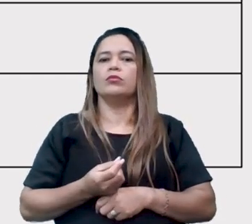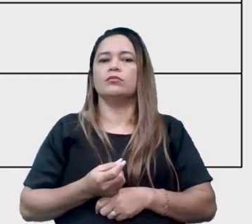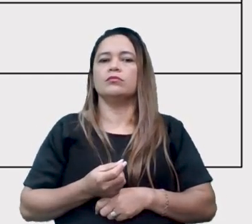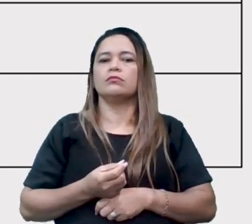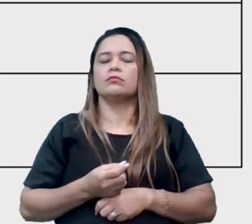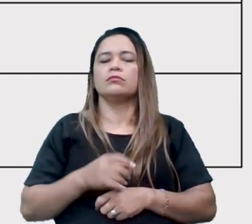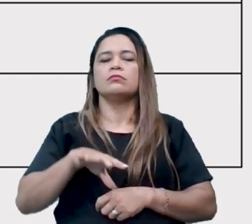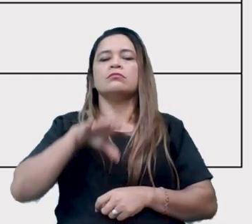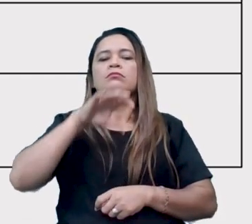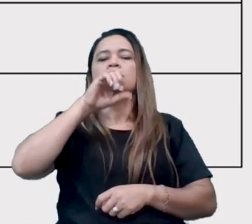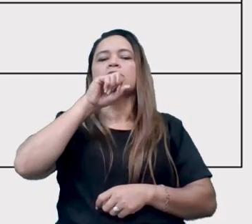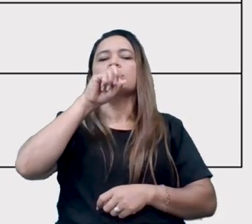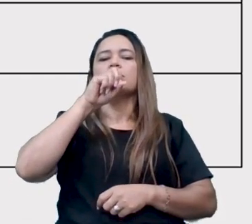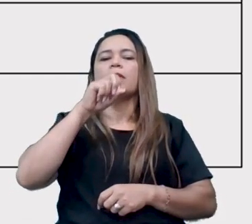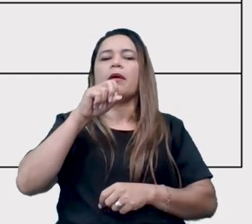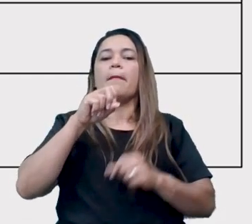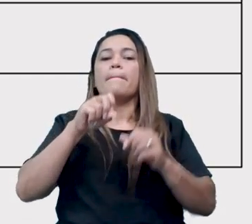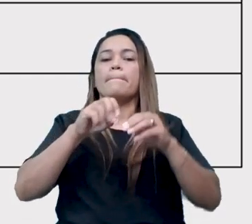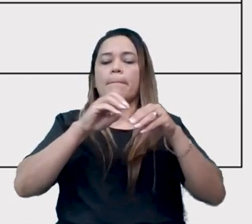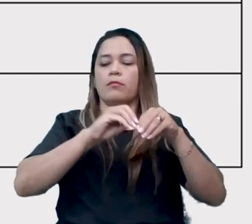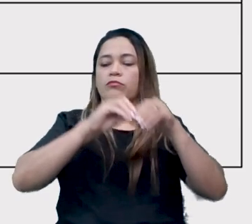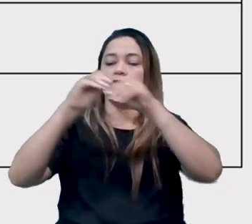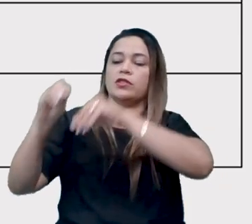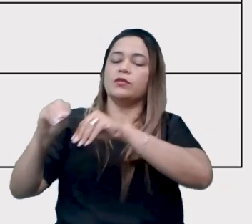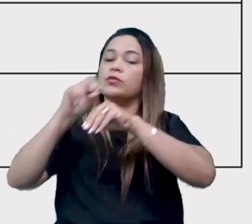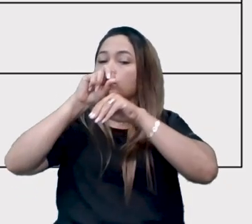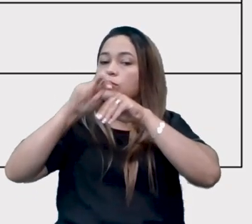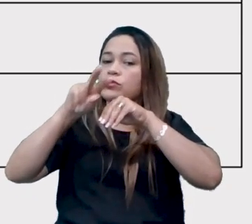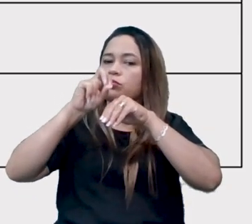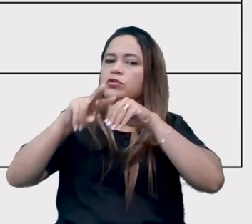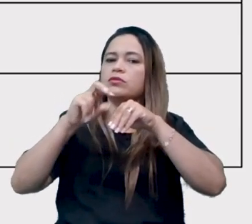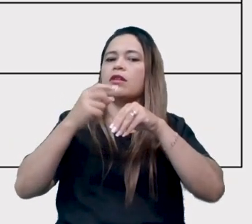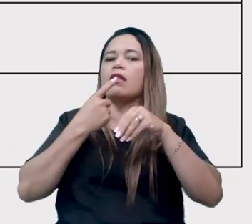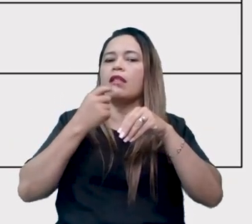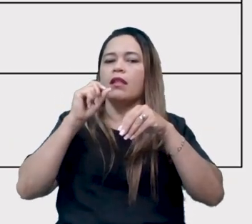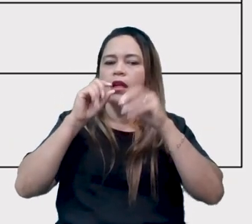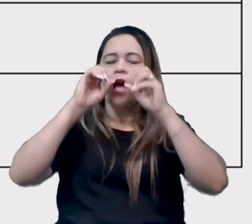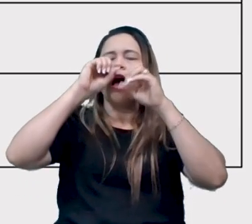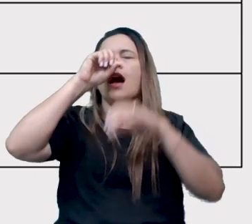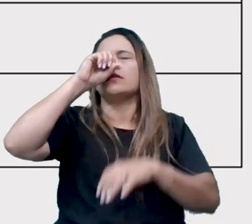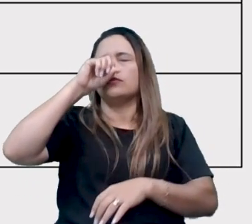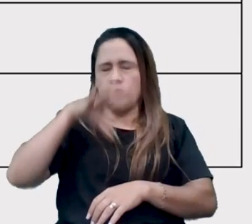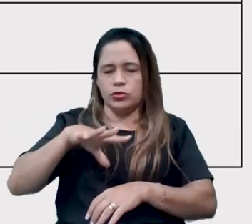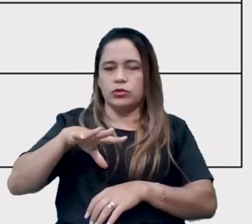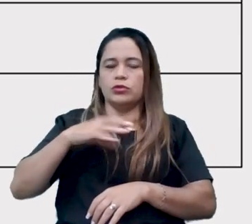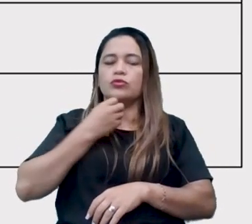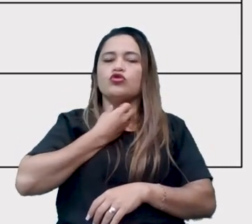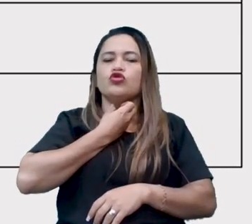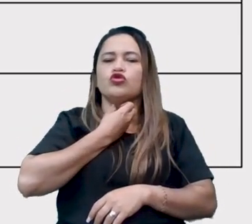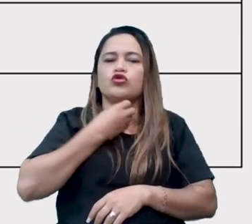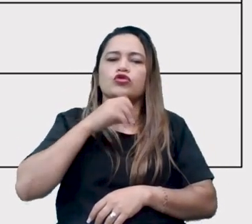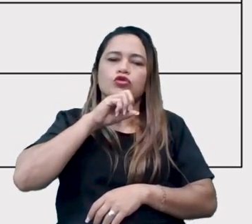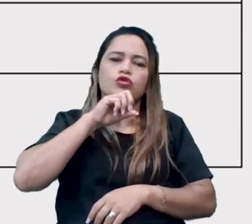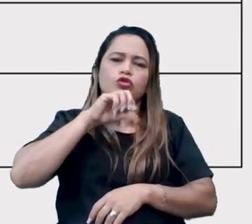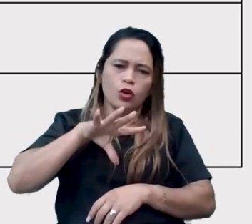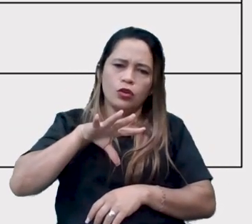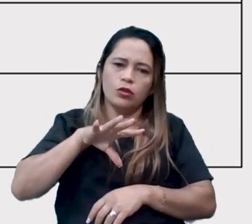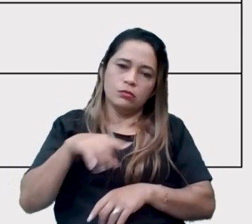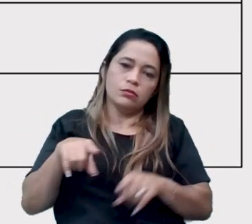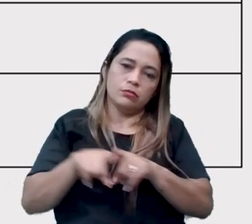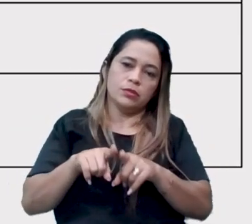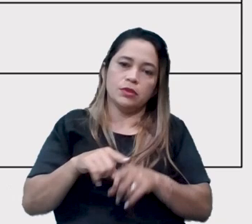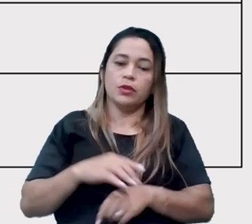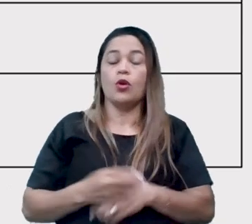vias respiratórias, então gotículas respiratórias, saliva, espirro, tosse. O que a gente tem de prevenção?